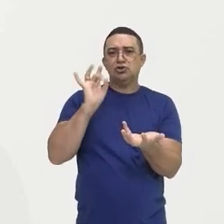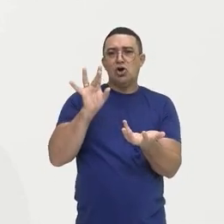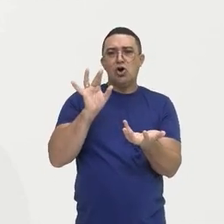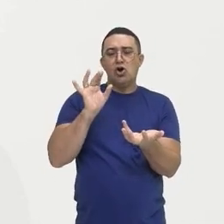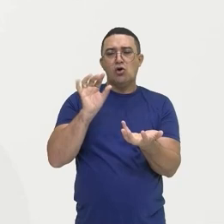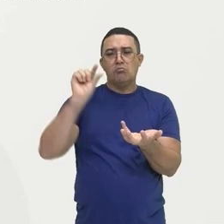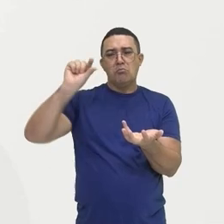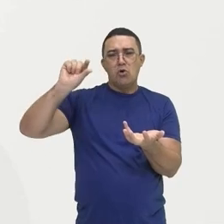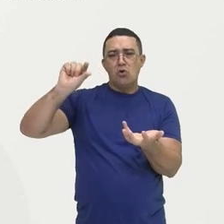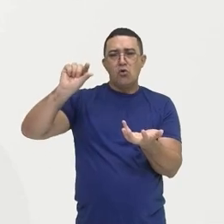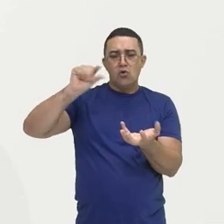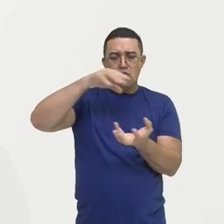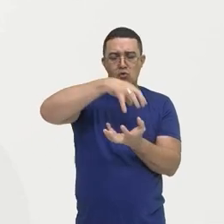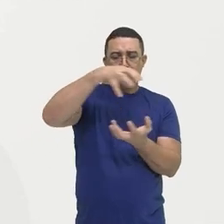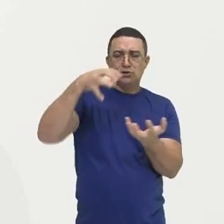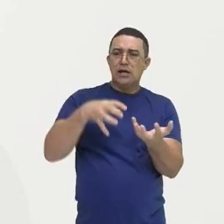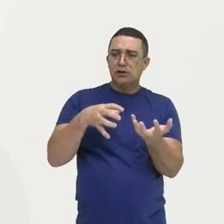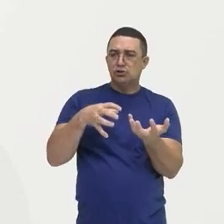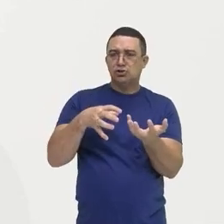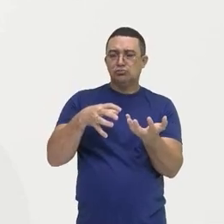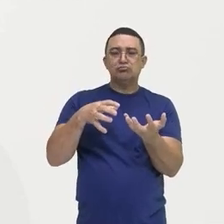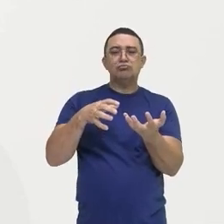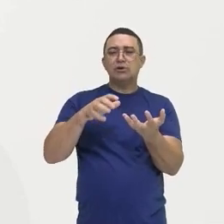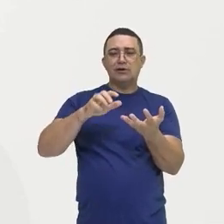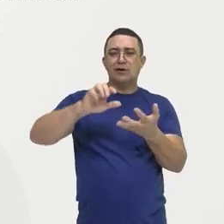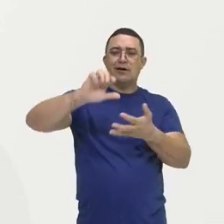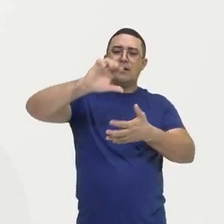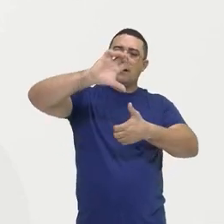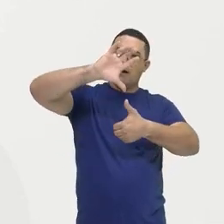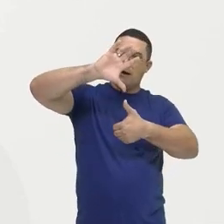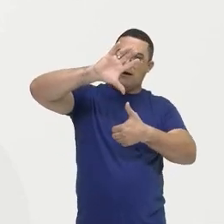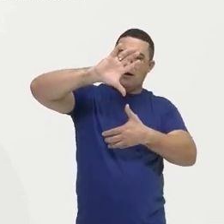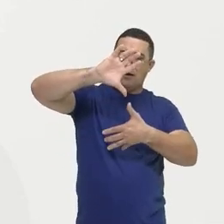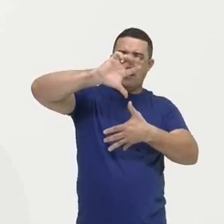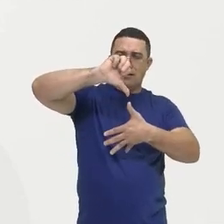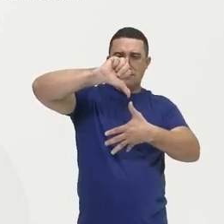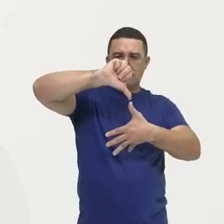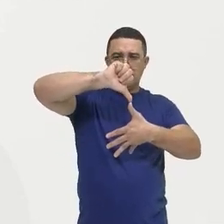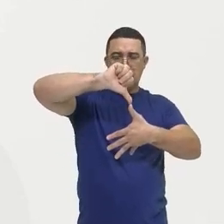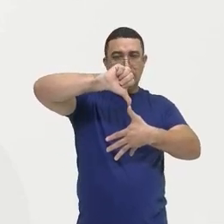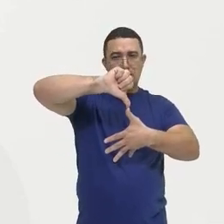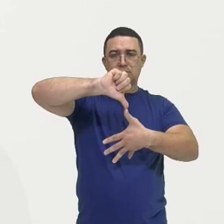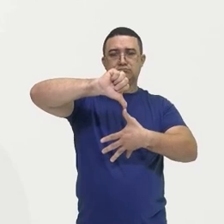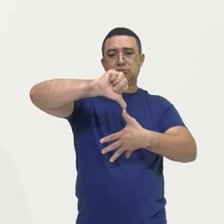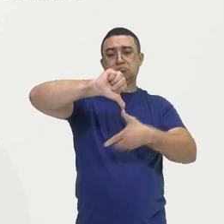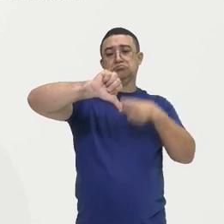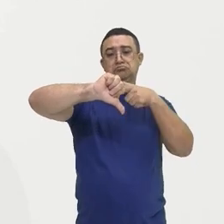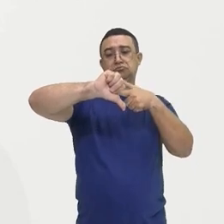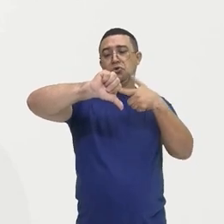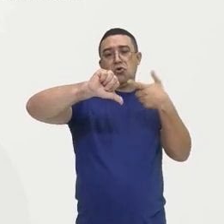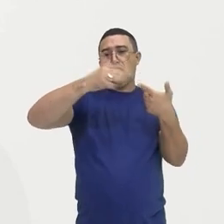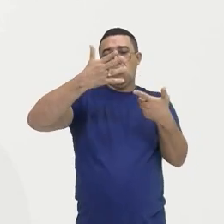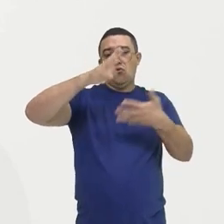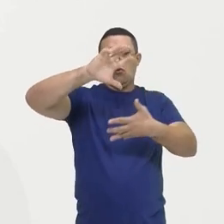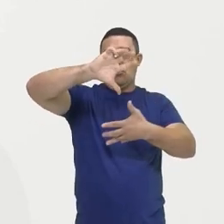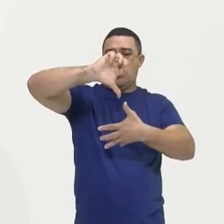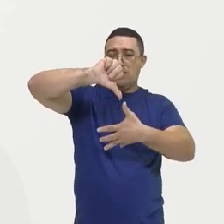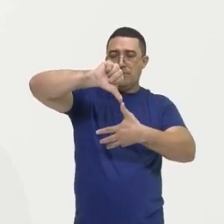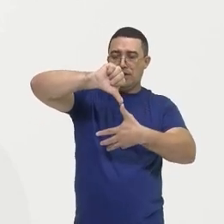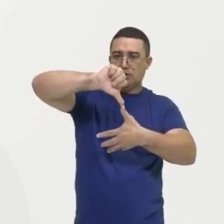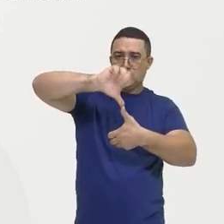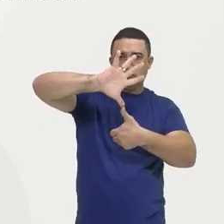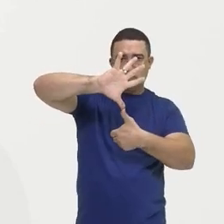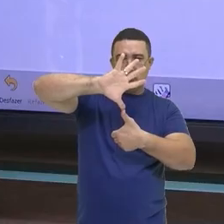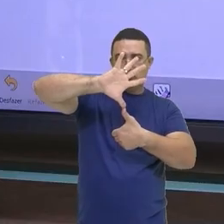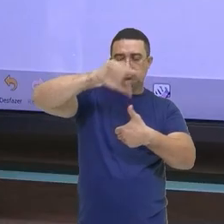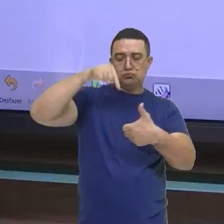continente americano. Eu quero representar, por exemplo, só a América do Sul. E aí eu posso utilizar esse tipo